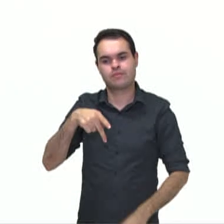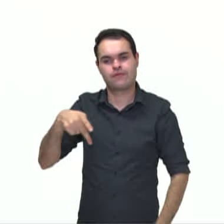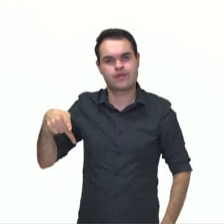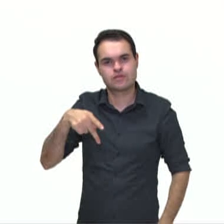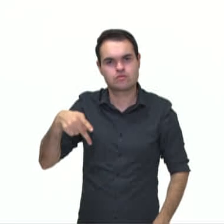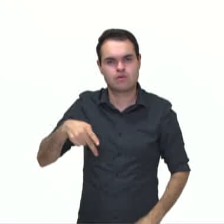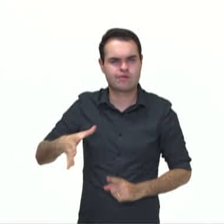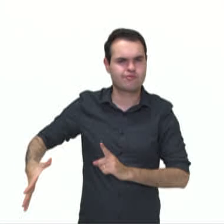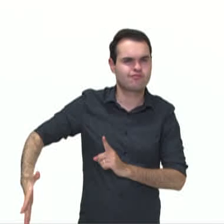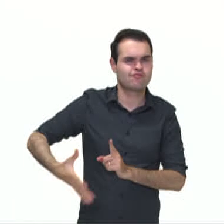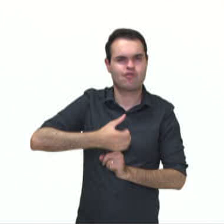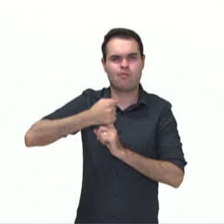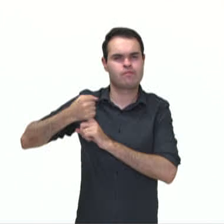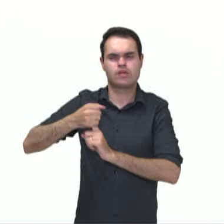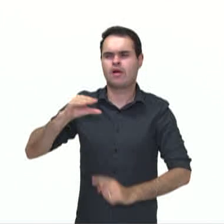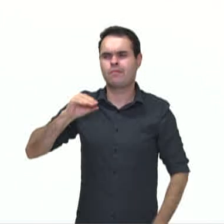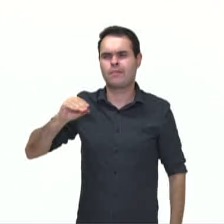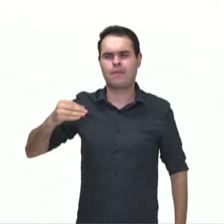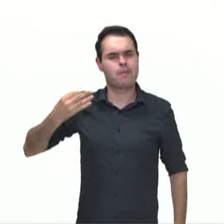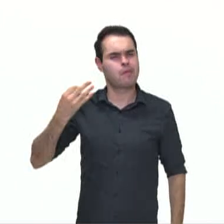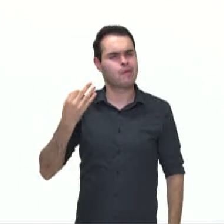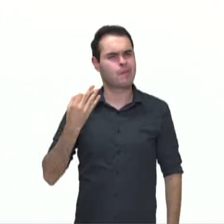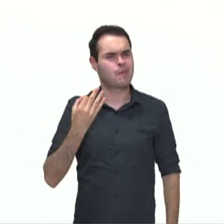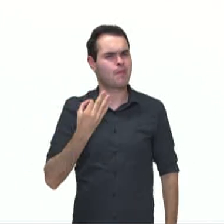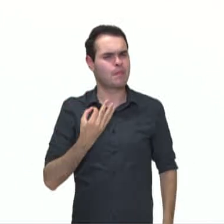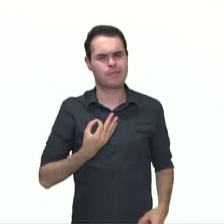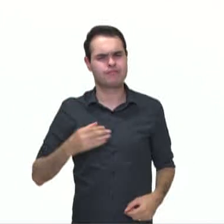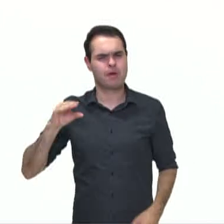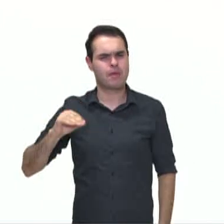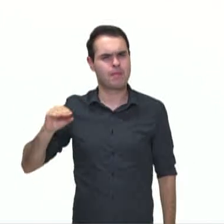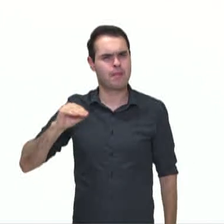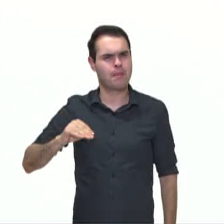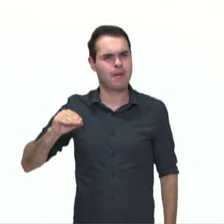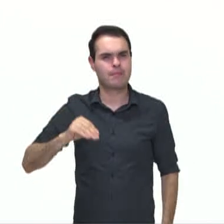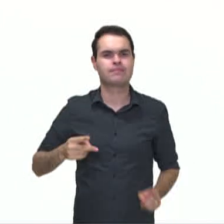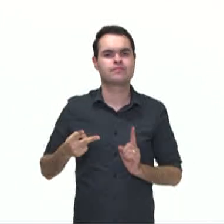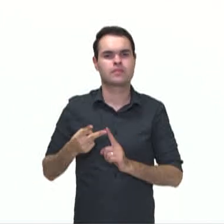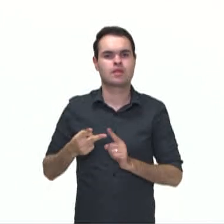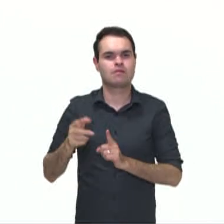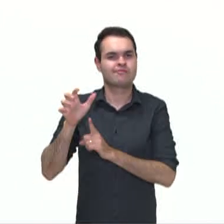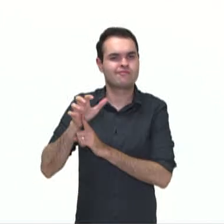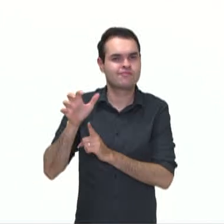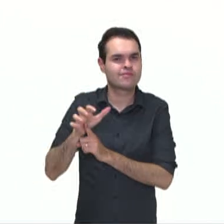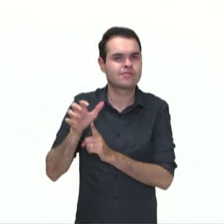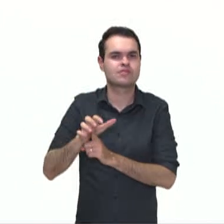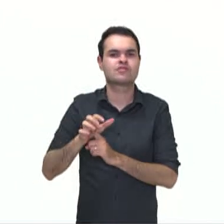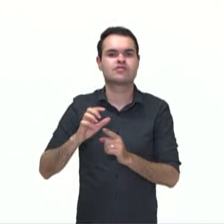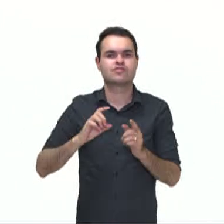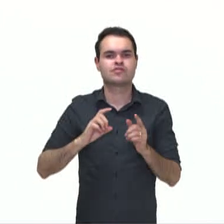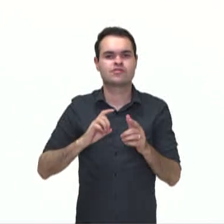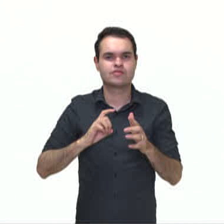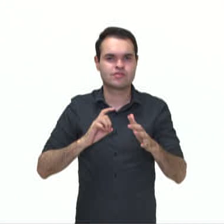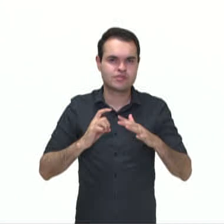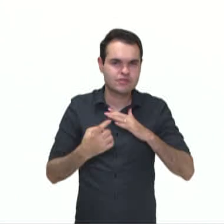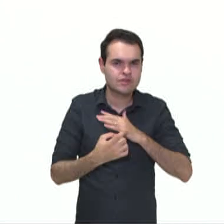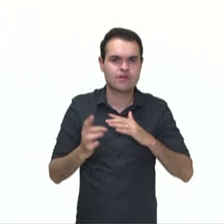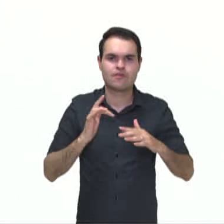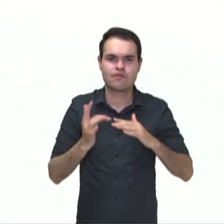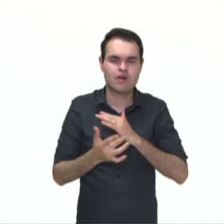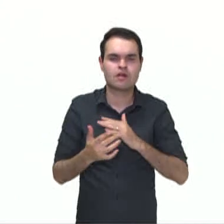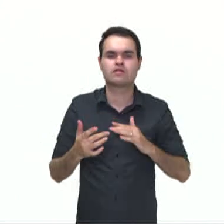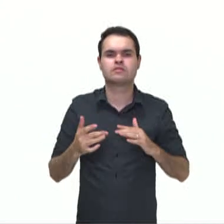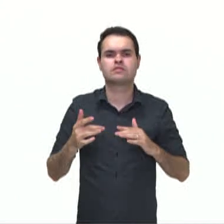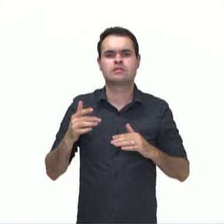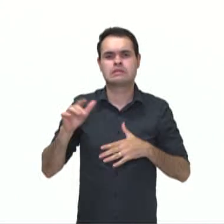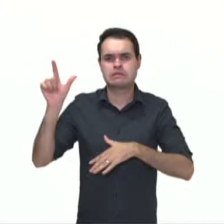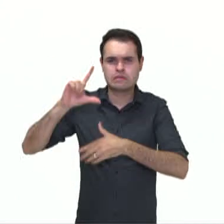professores que dominam as técnicas da boa fala, influenciadores digitais, líderes políticos ou